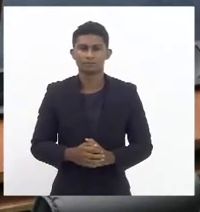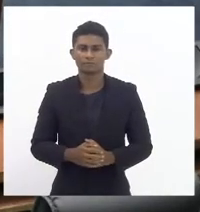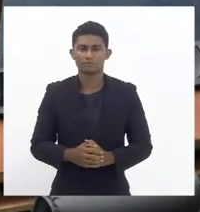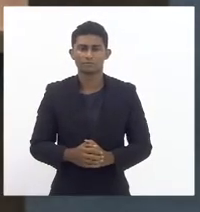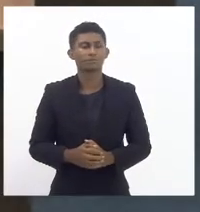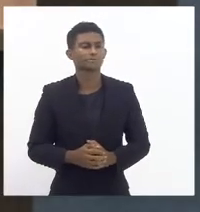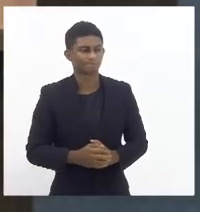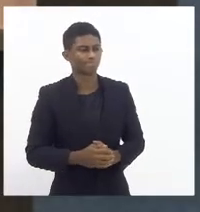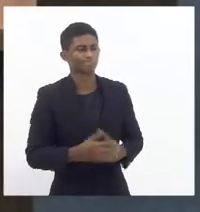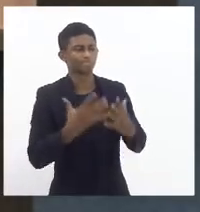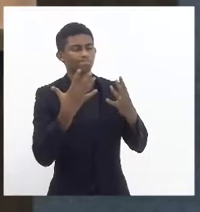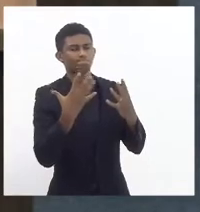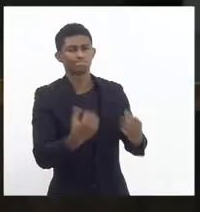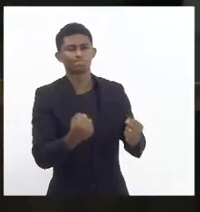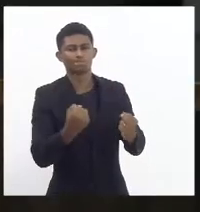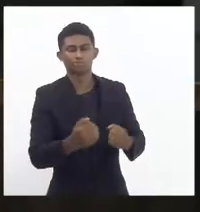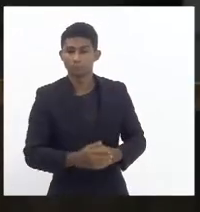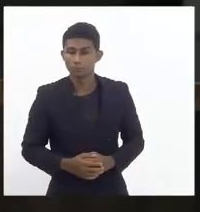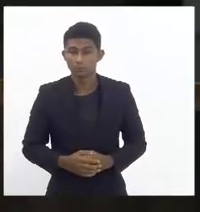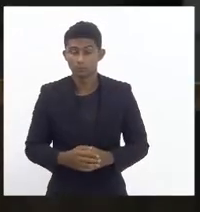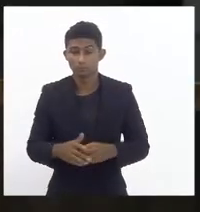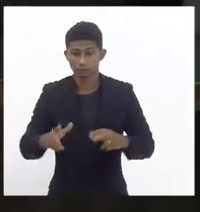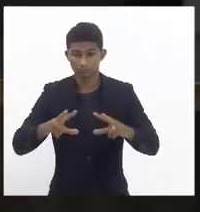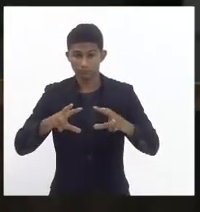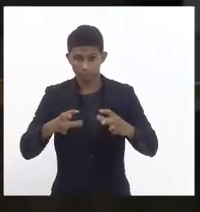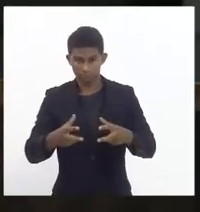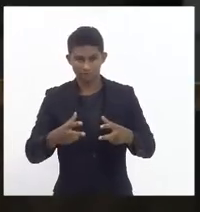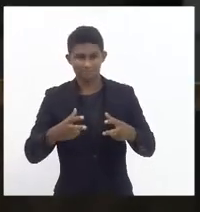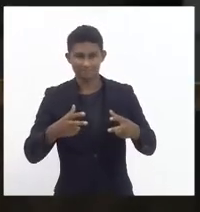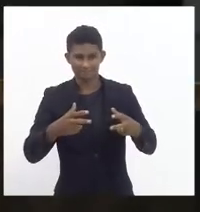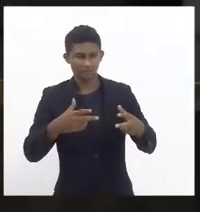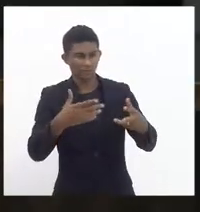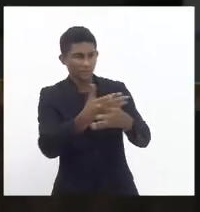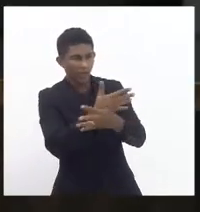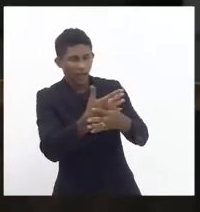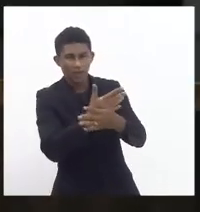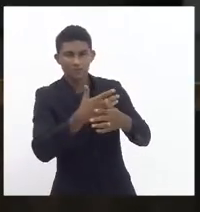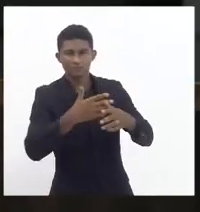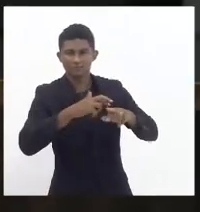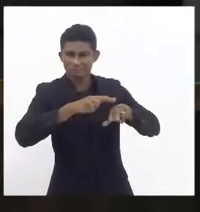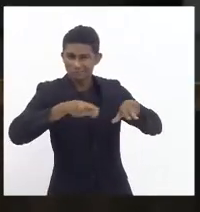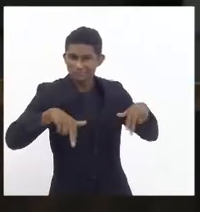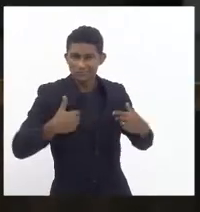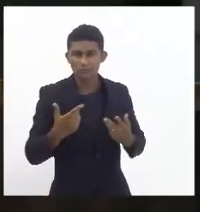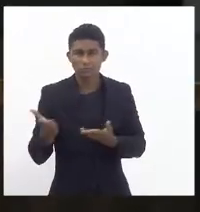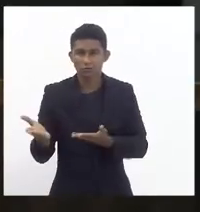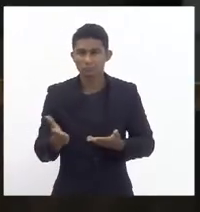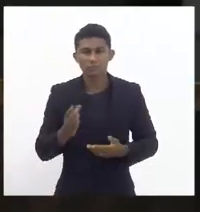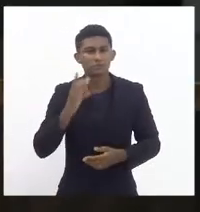é favorável caseiros da comissão de assuntos municipais deputado Carlos Augusto